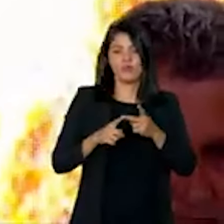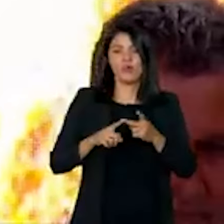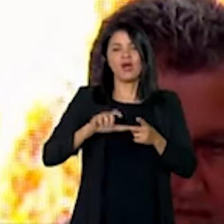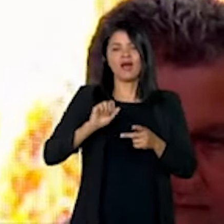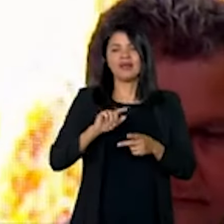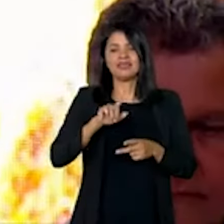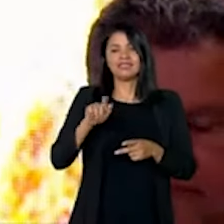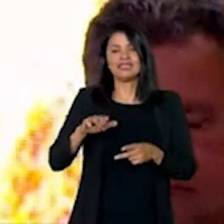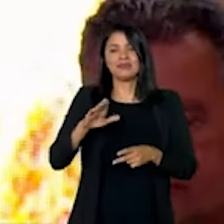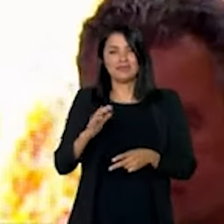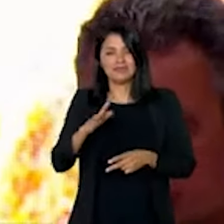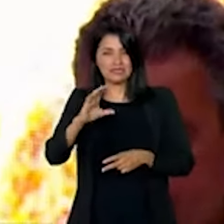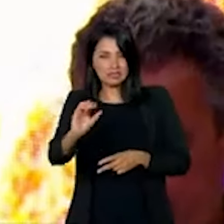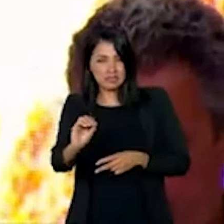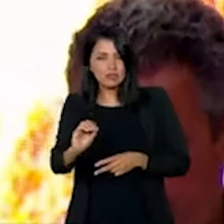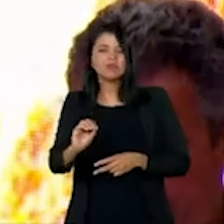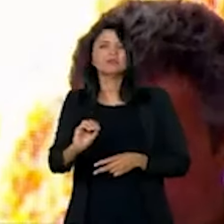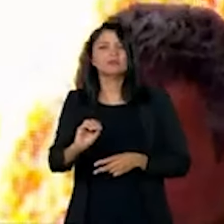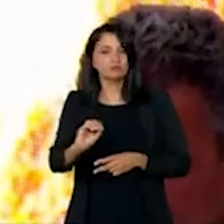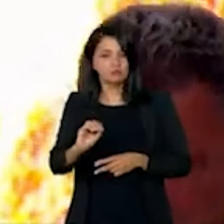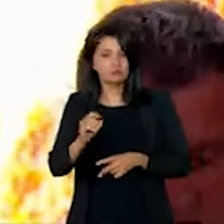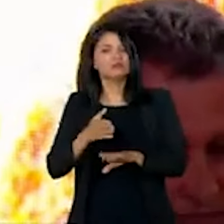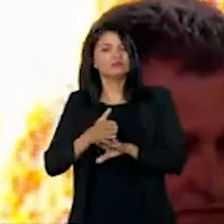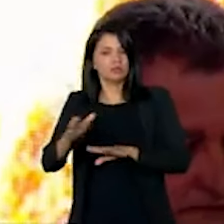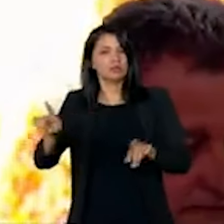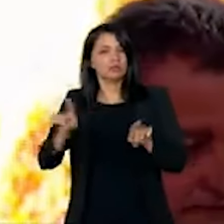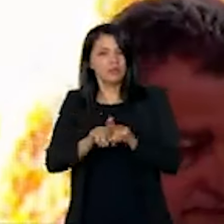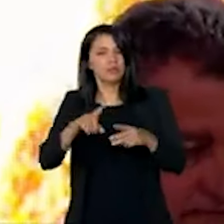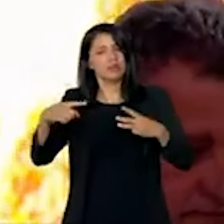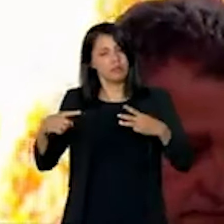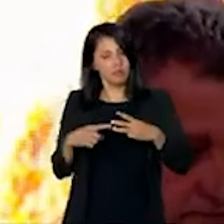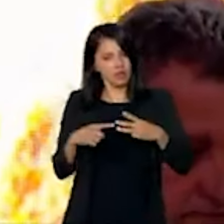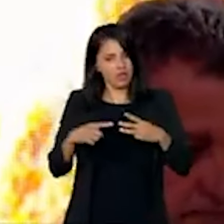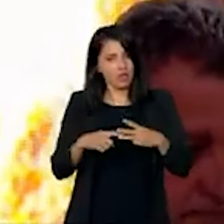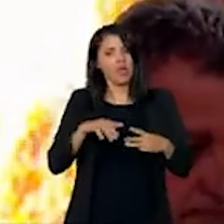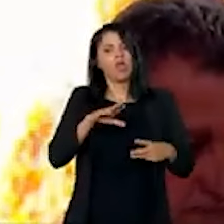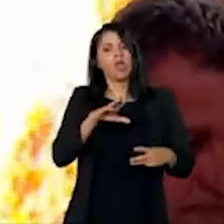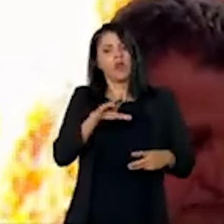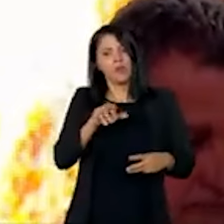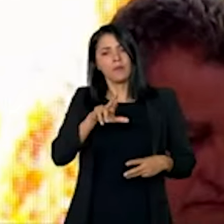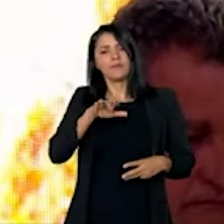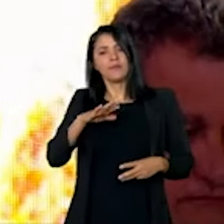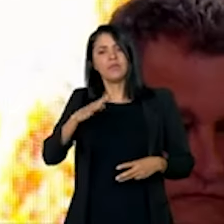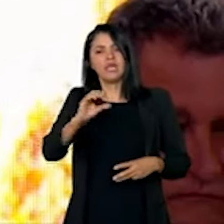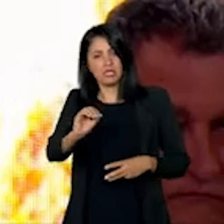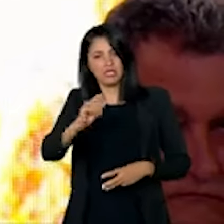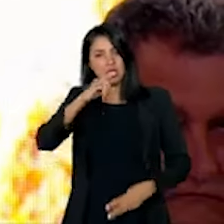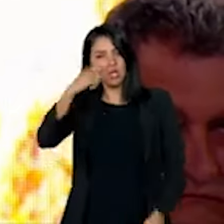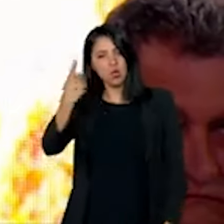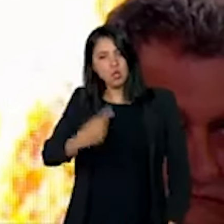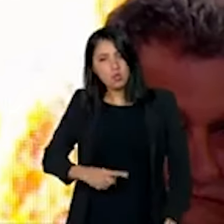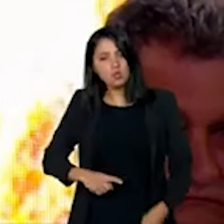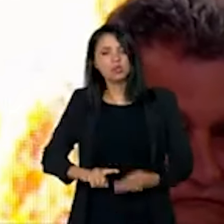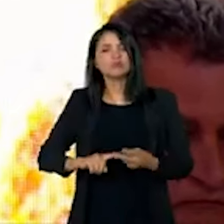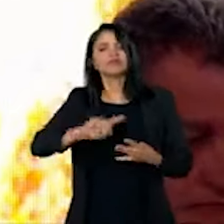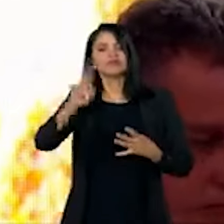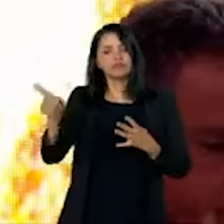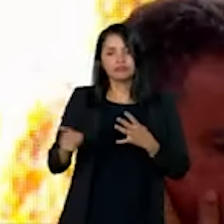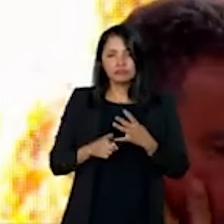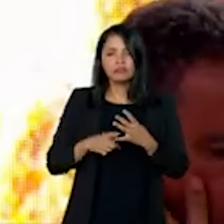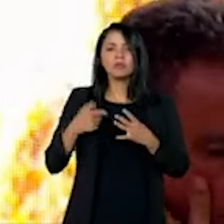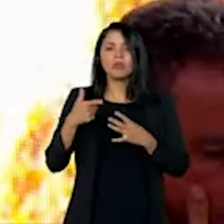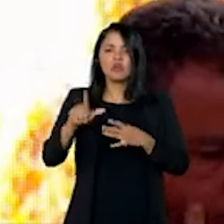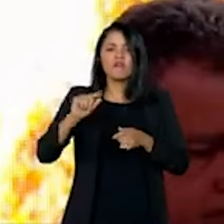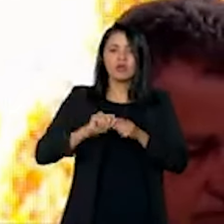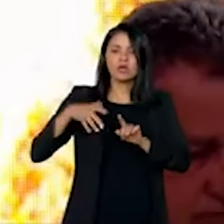Azerbaijão, em Baku. Depois nós vamos fazer nos BRICS, em Kazan, na Rússia. Depois nós vamos fazer